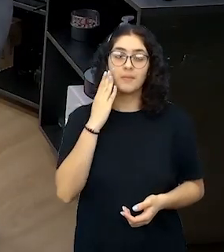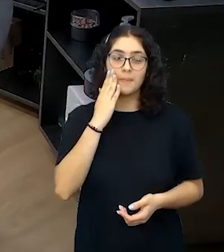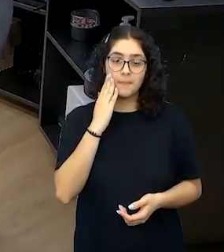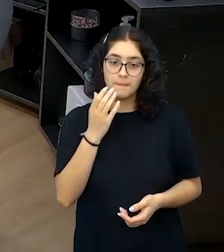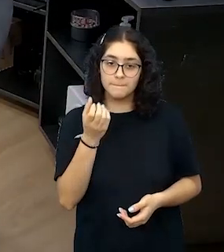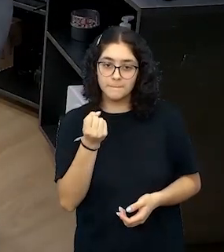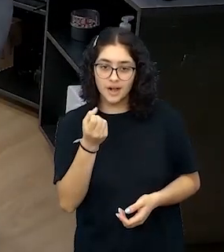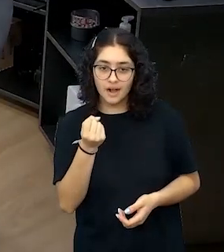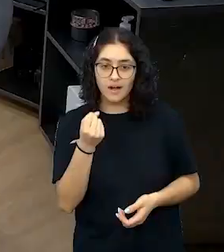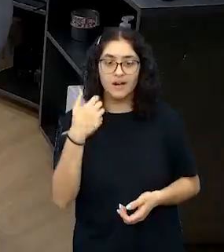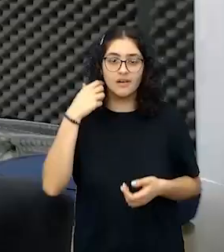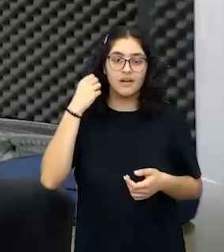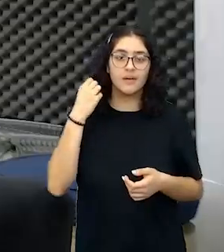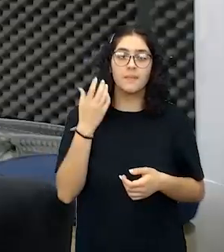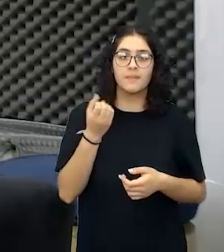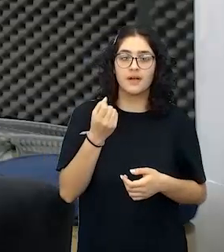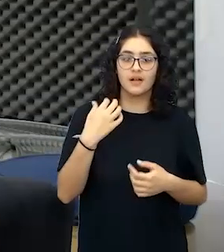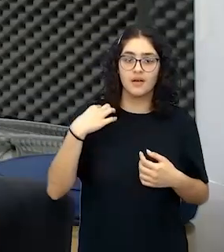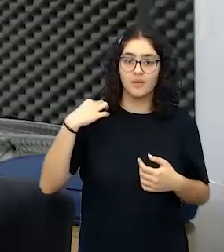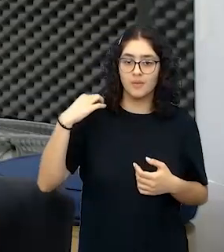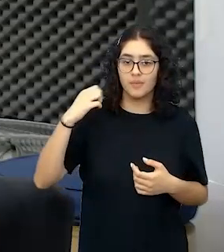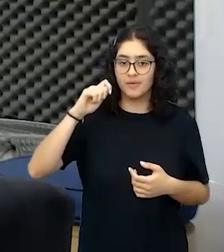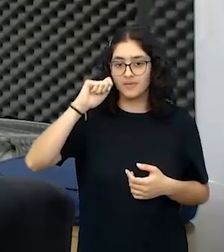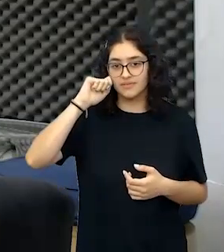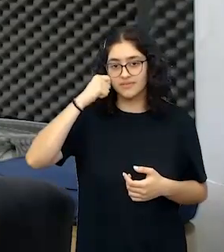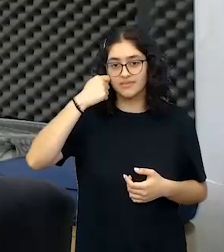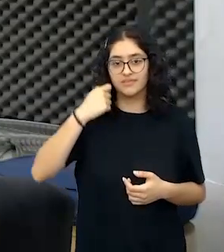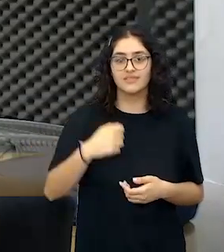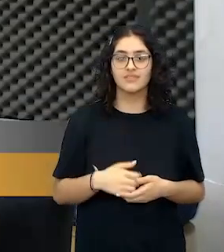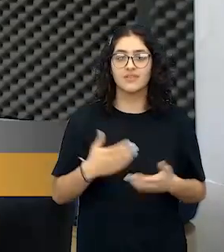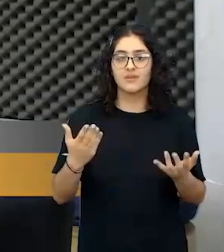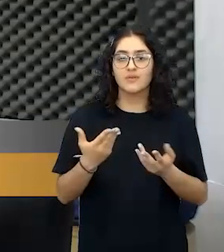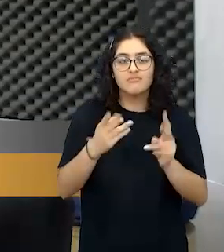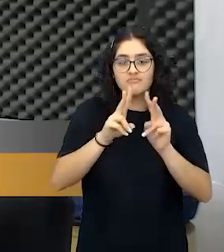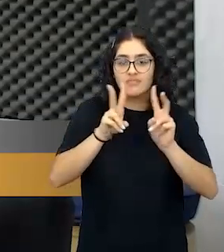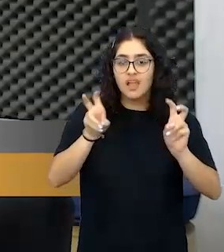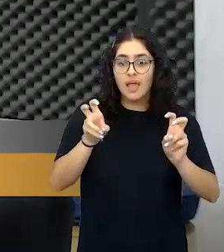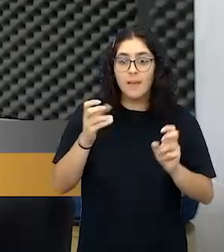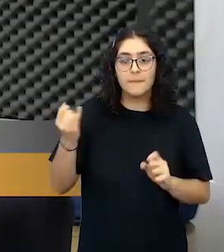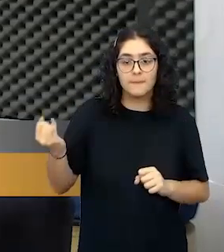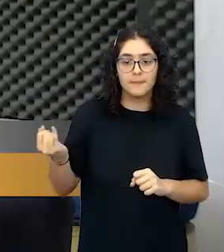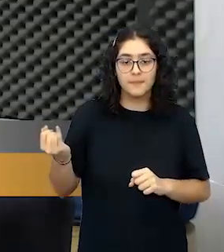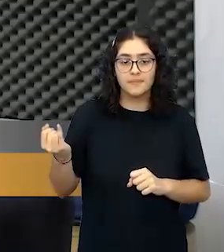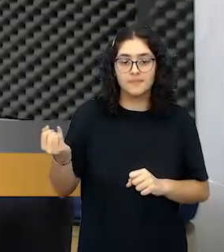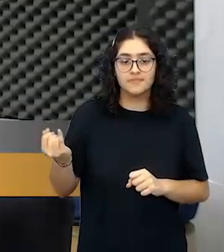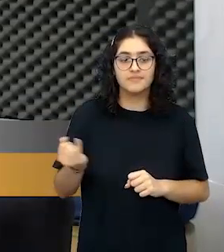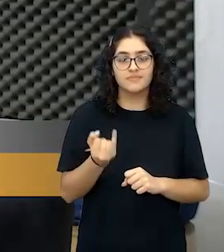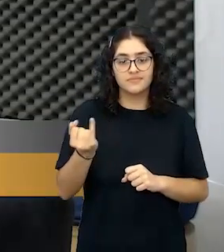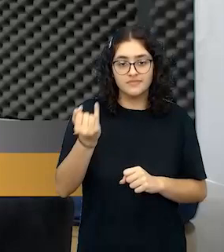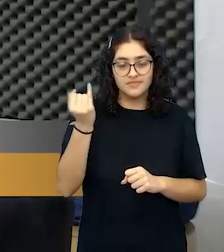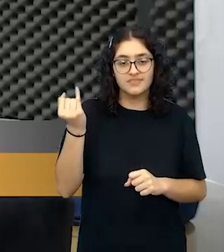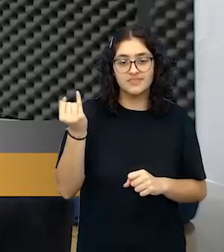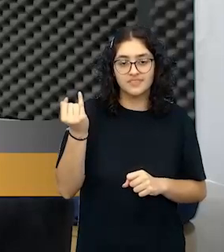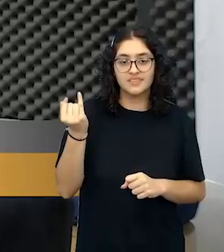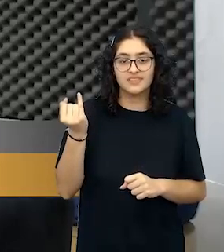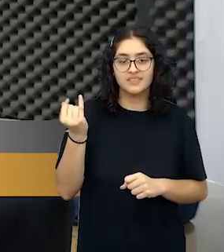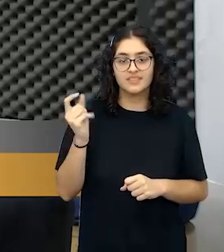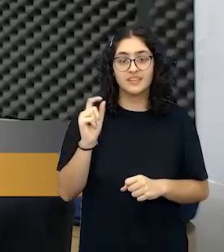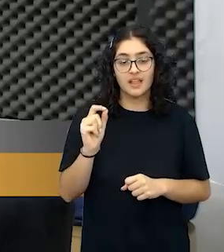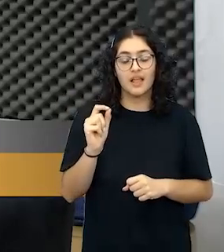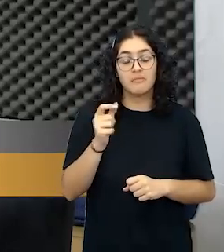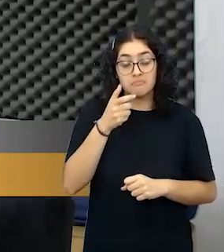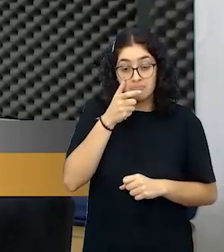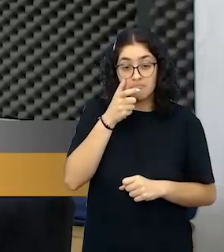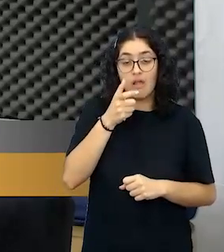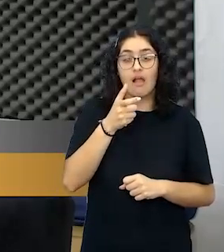grisalho, tá com gel, estou vestido preto. Hoje nós vamos falar sobre um tema muito caro para a gente, muito importante e